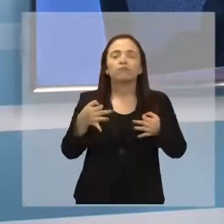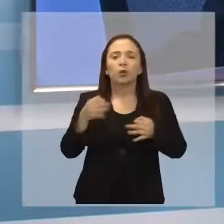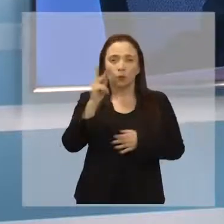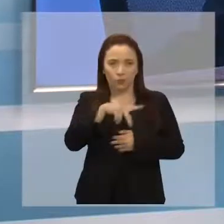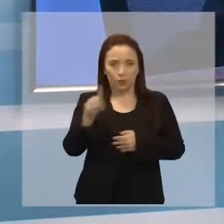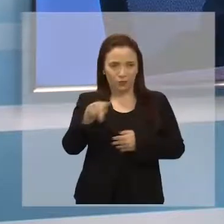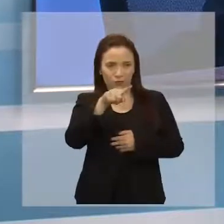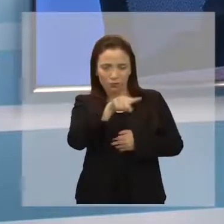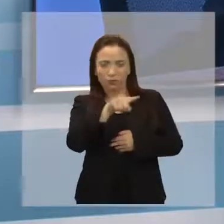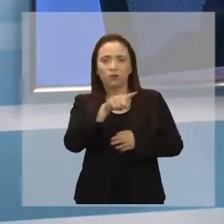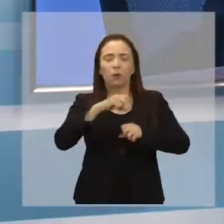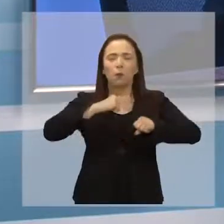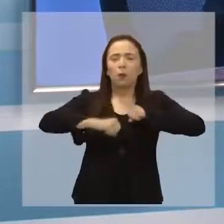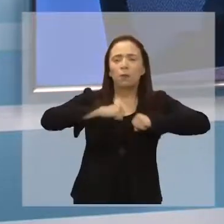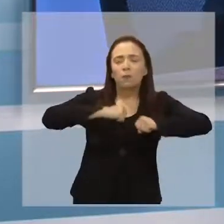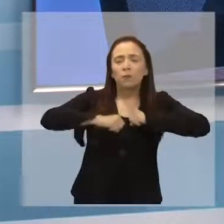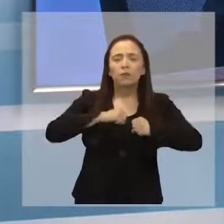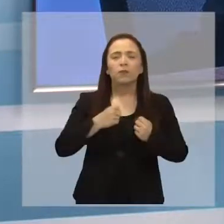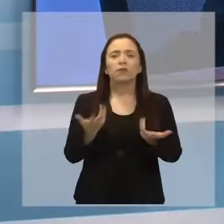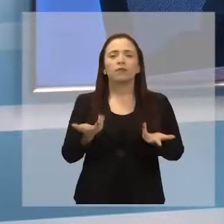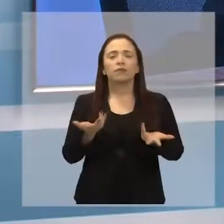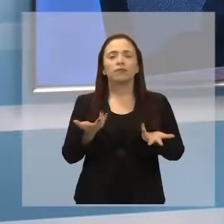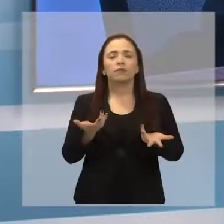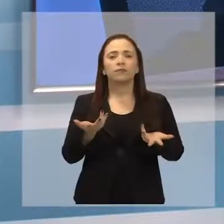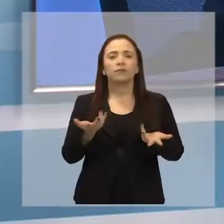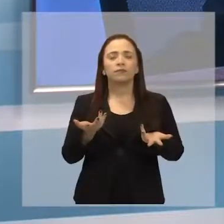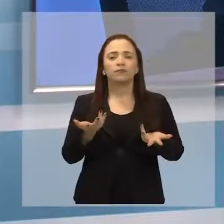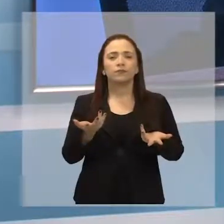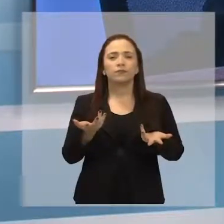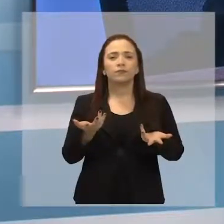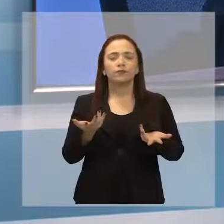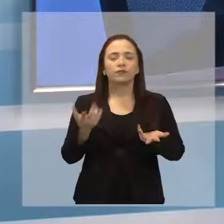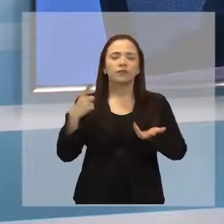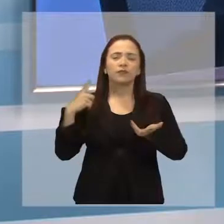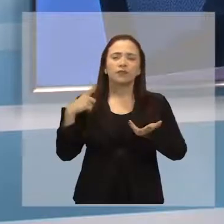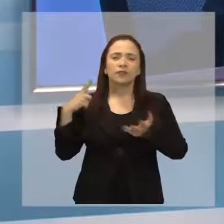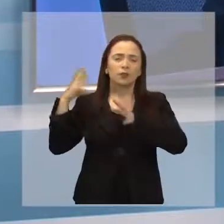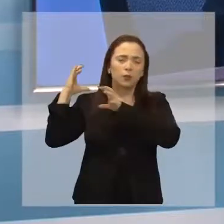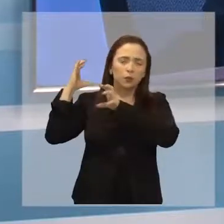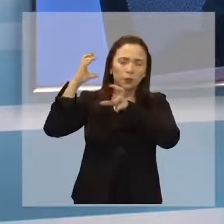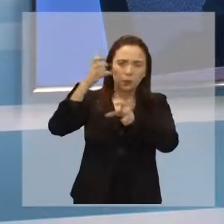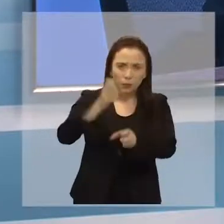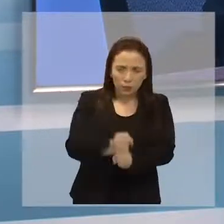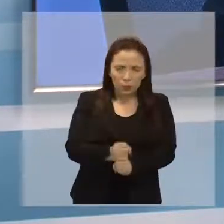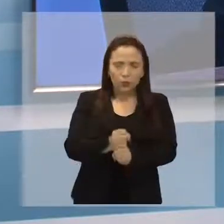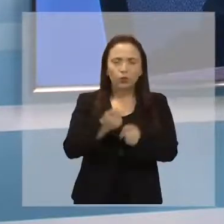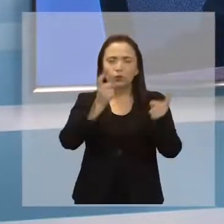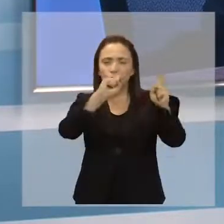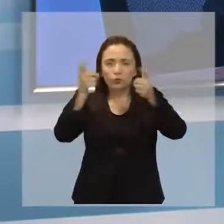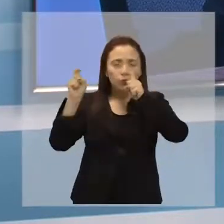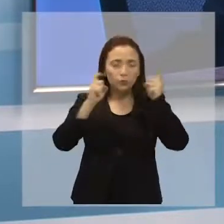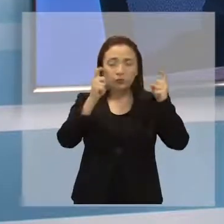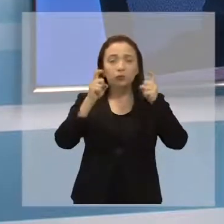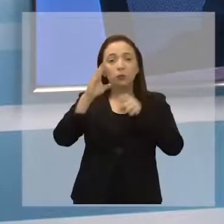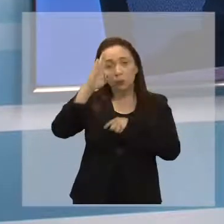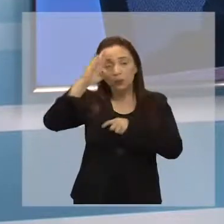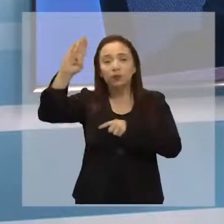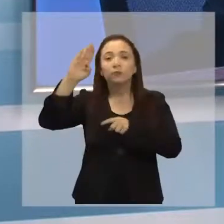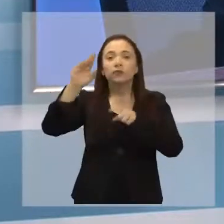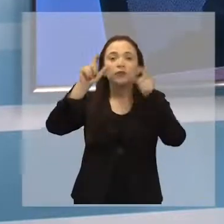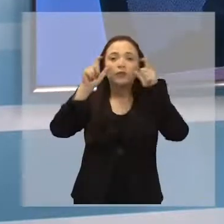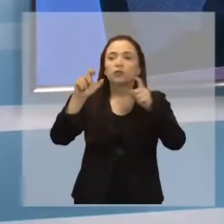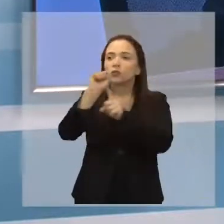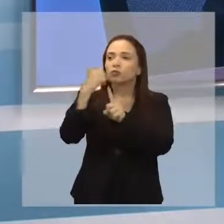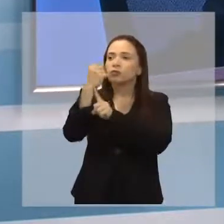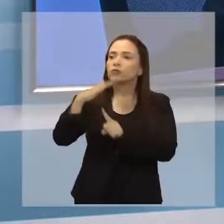Rodrigues nos debates que fizemos durante todo esse tempo, discutindo sempre os interesses da